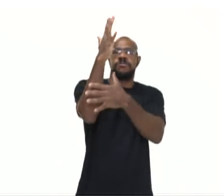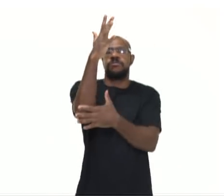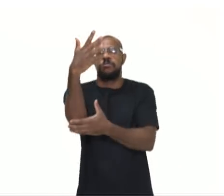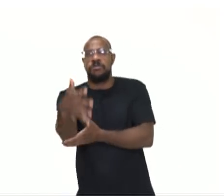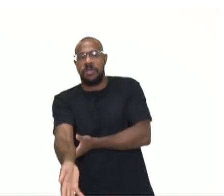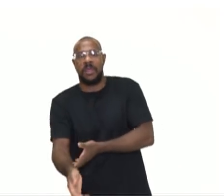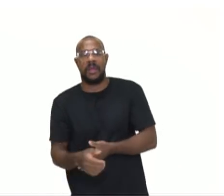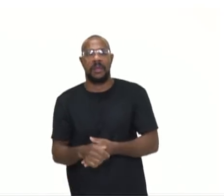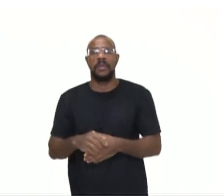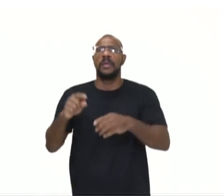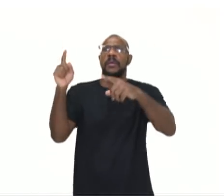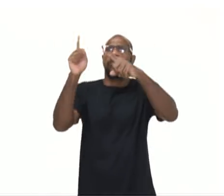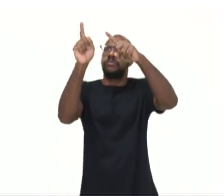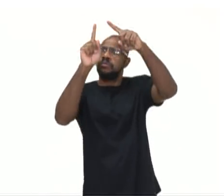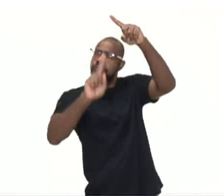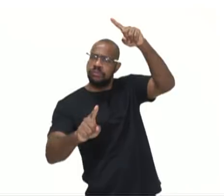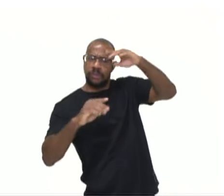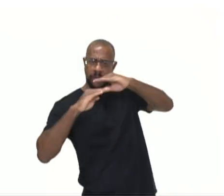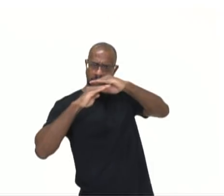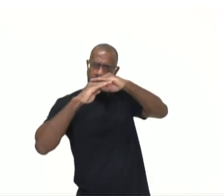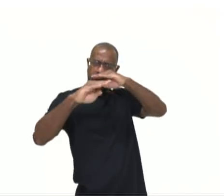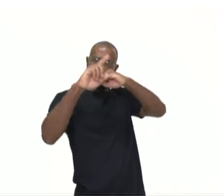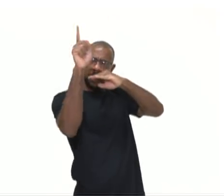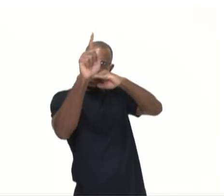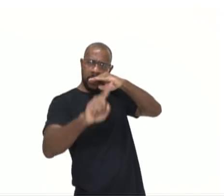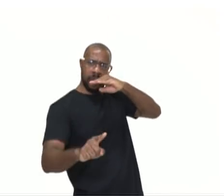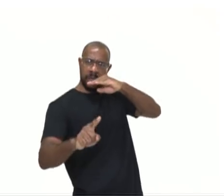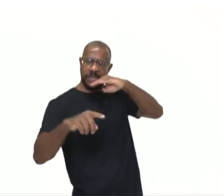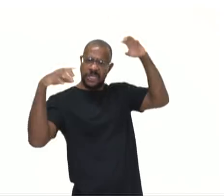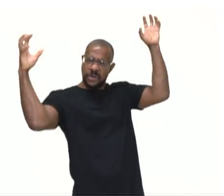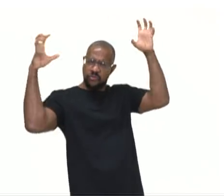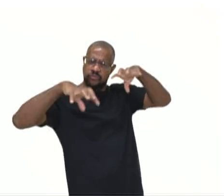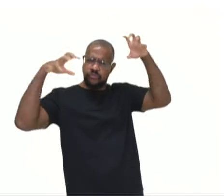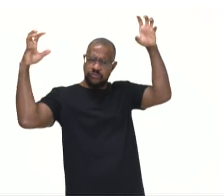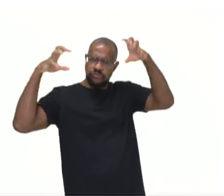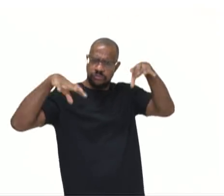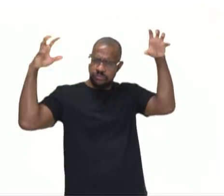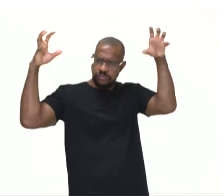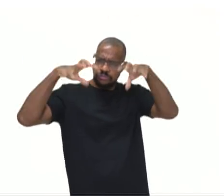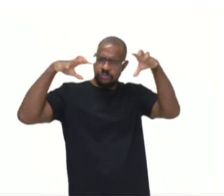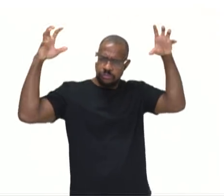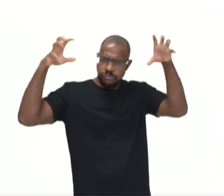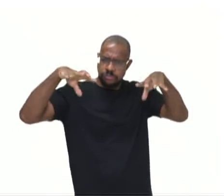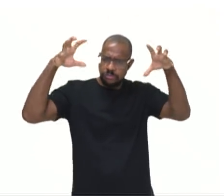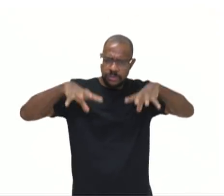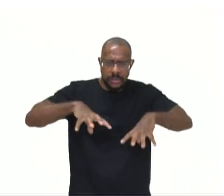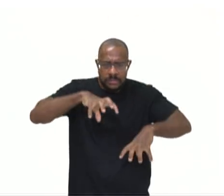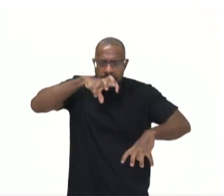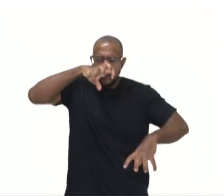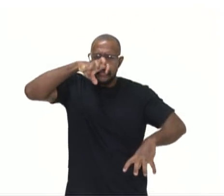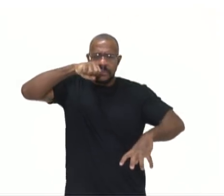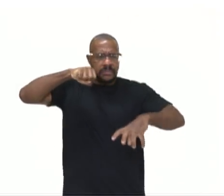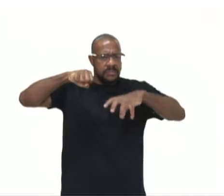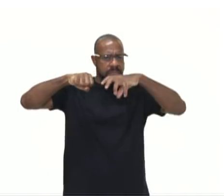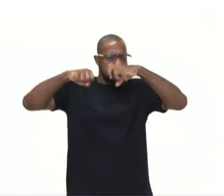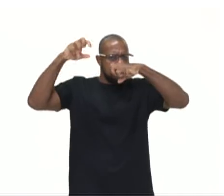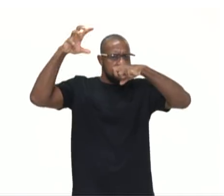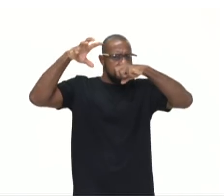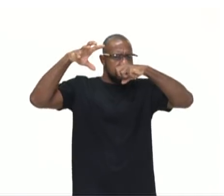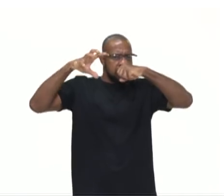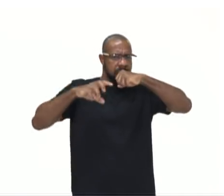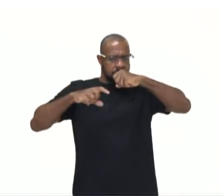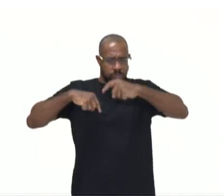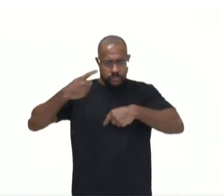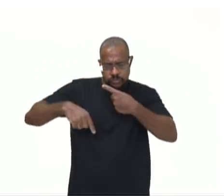estoura na linha do horizonte. O chiado da chuva, o cheiro da chuva, a enxurrada, o